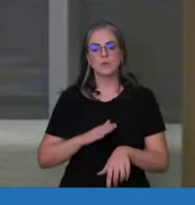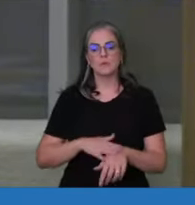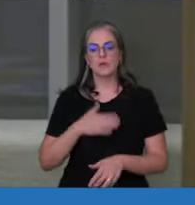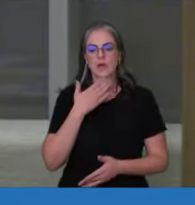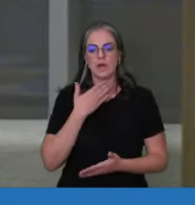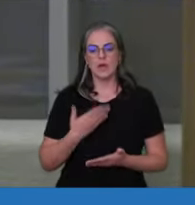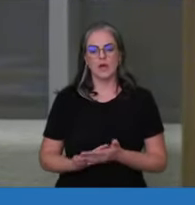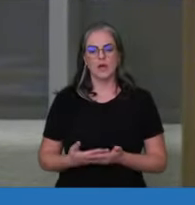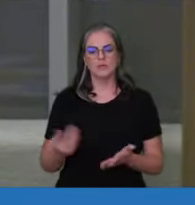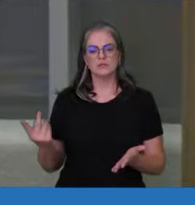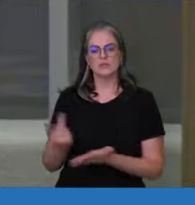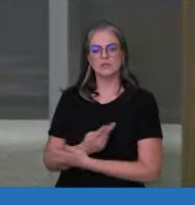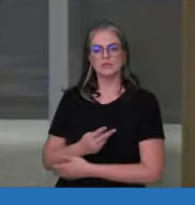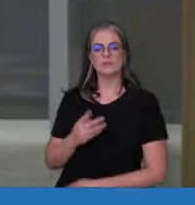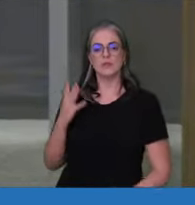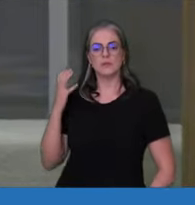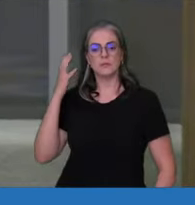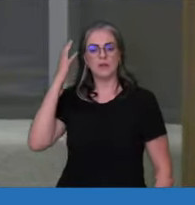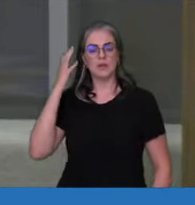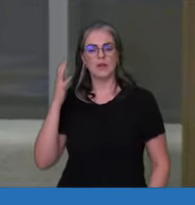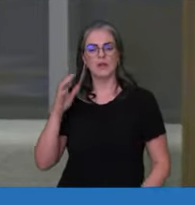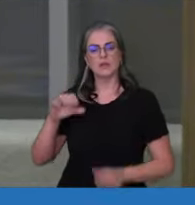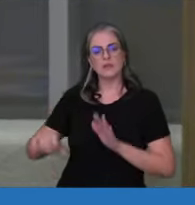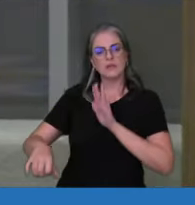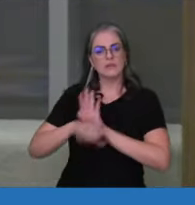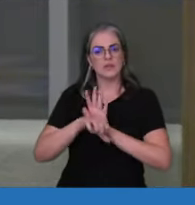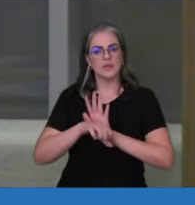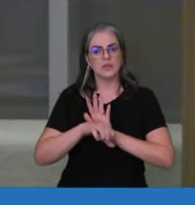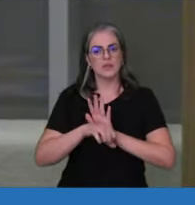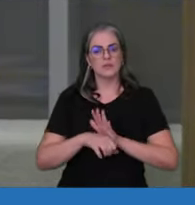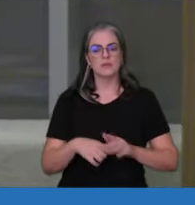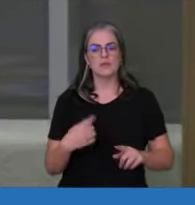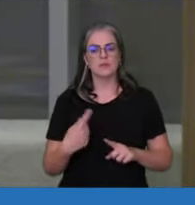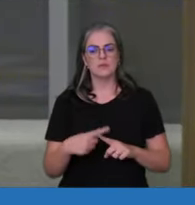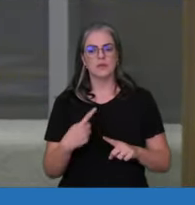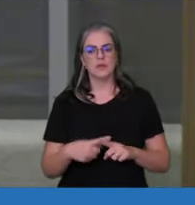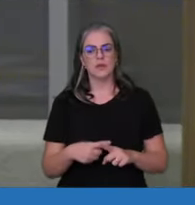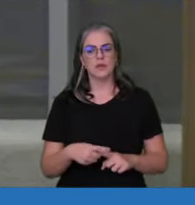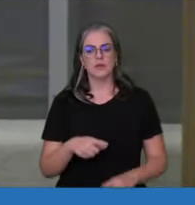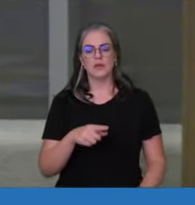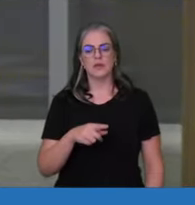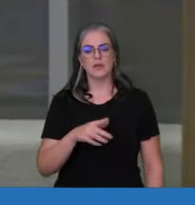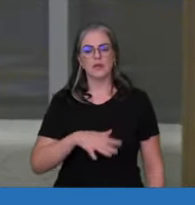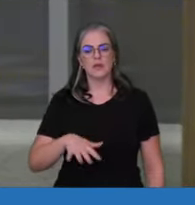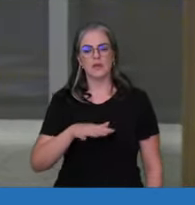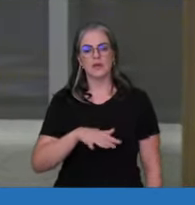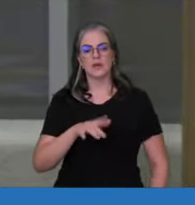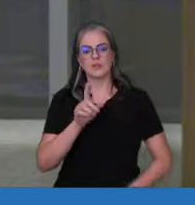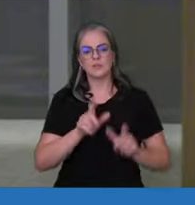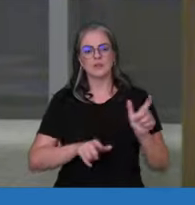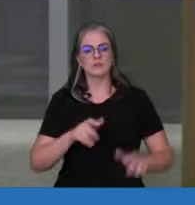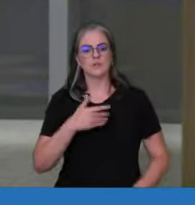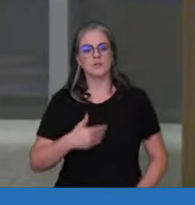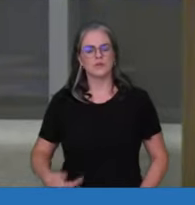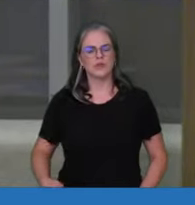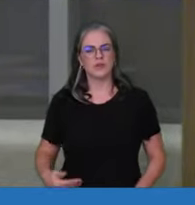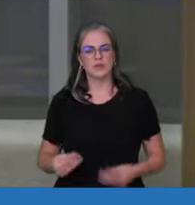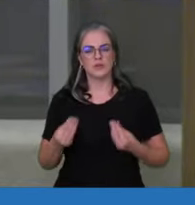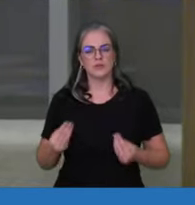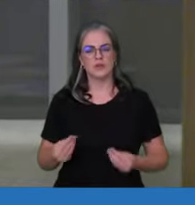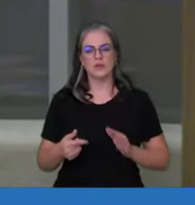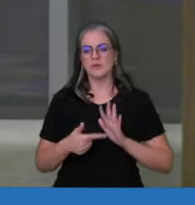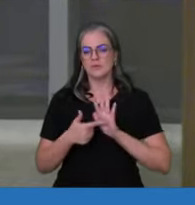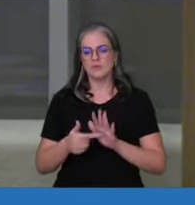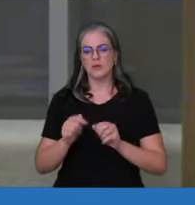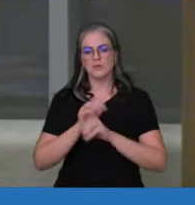o que aconteceu com a Marielle foi um crime reproduzido pela força do Estado brasileiro, que evidencia a violência